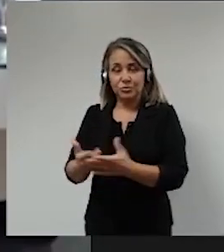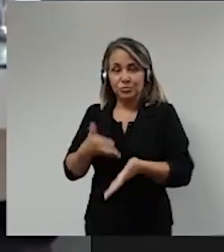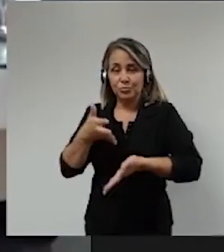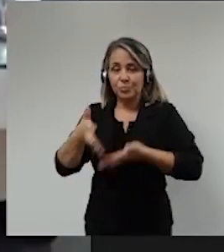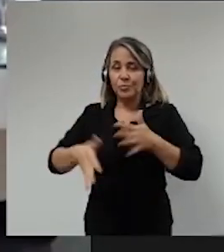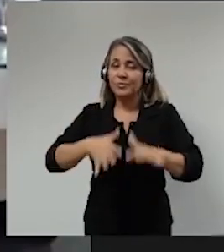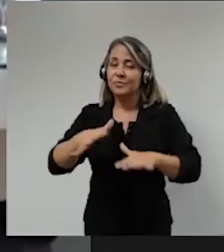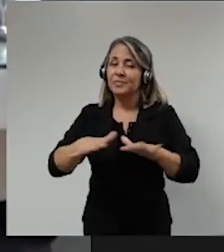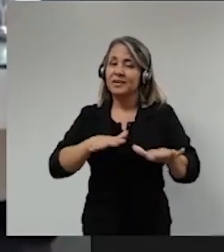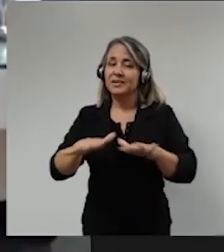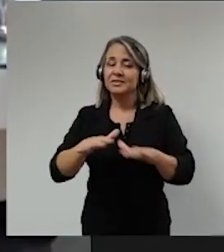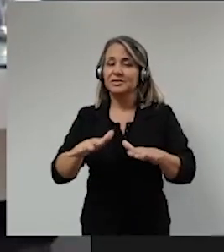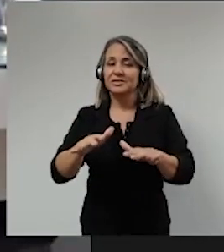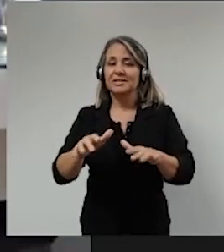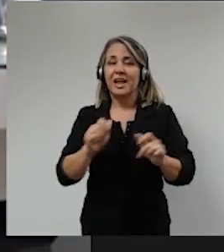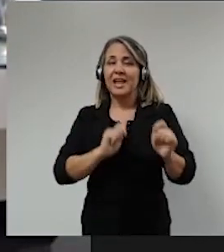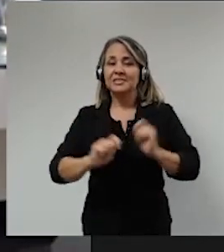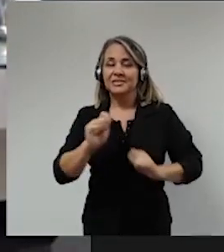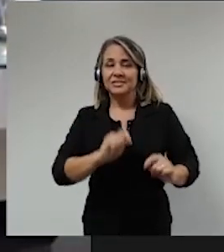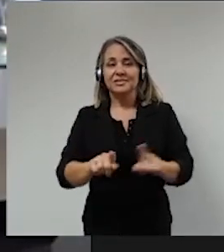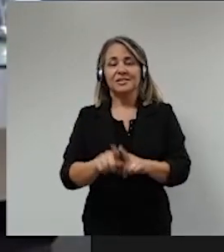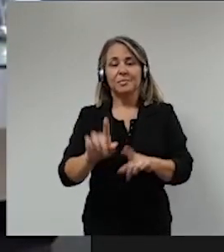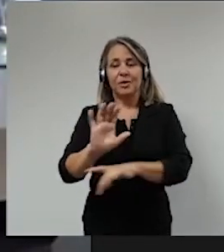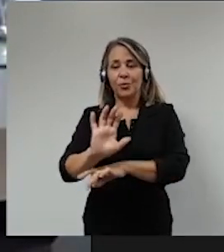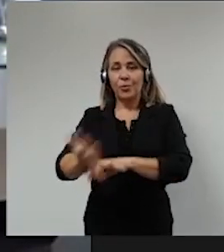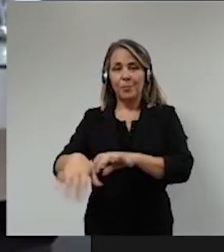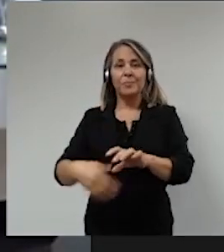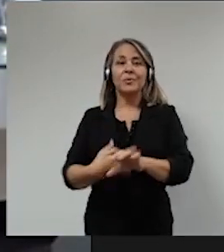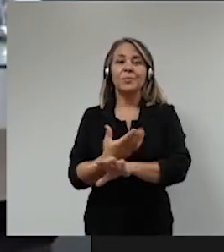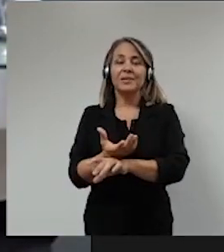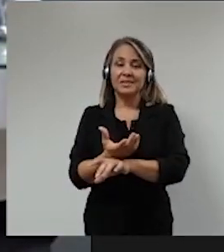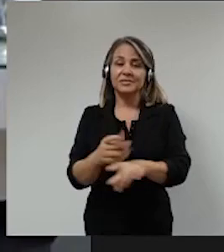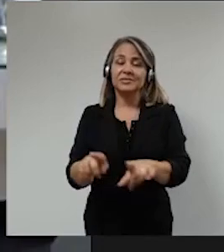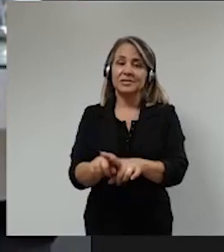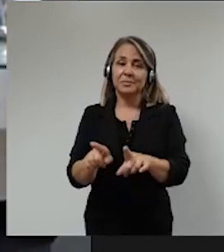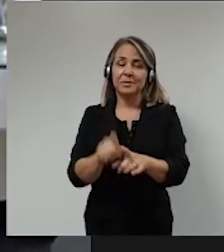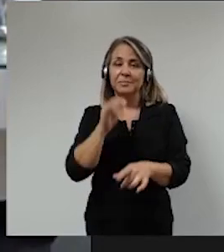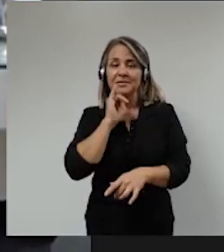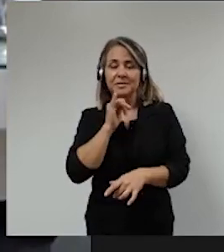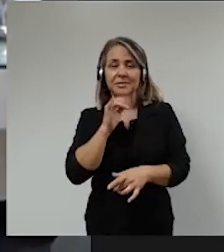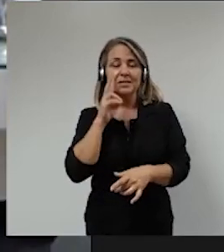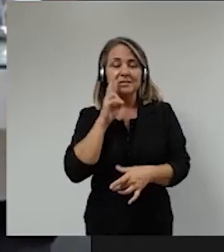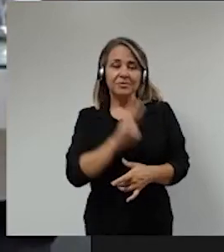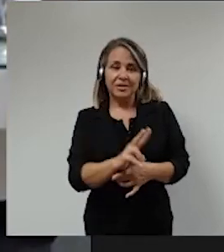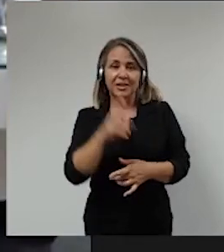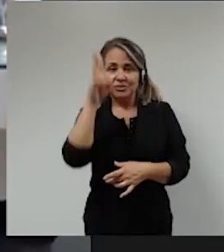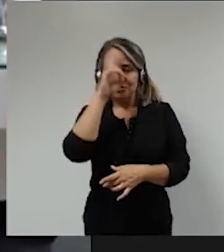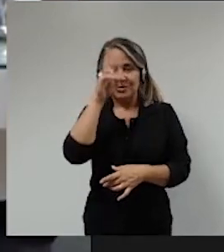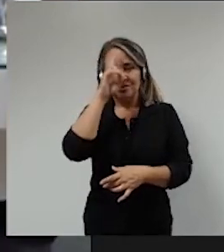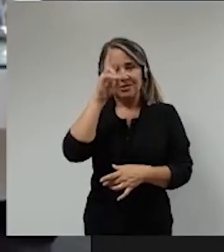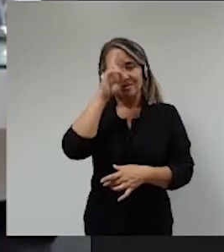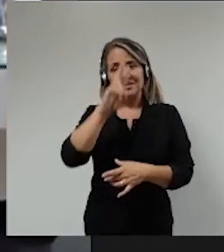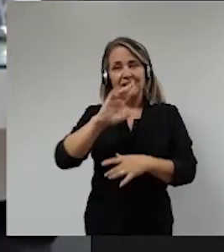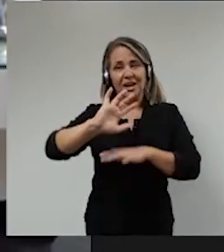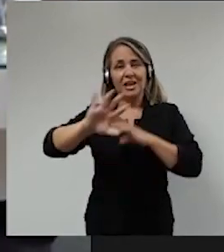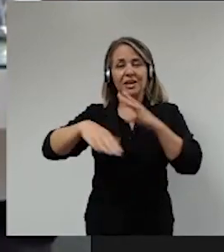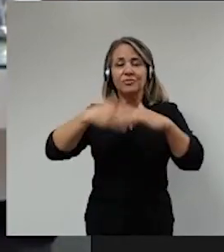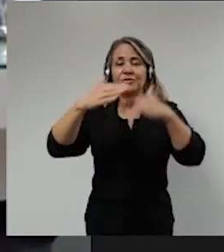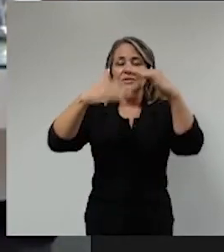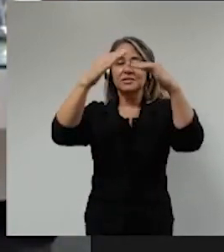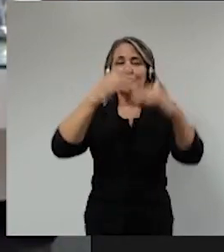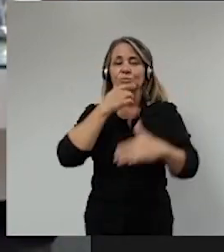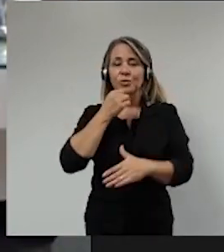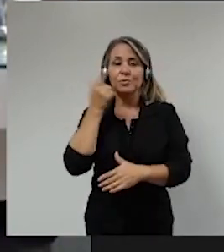movimentos artísticos, os grandes movimentos urbanísticos. Se a gente olha a história da arte, se a gente olha a história da evolução do homem, a